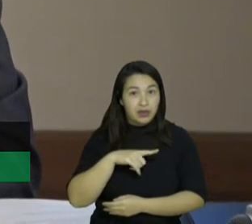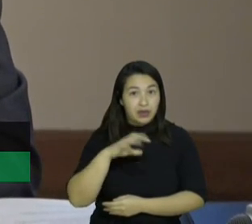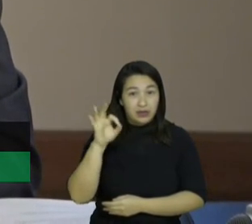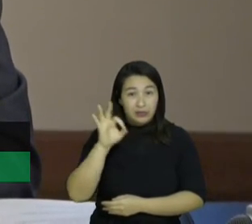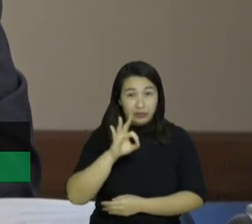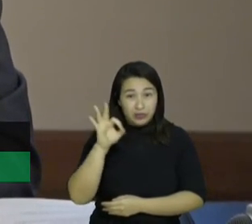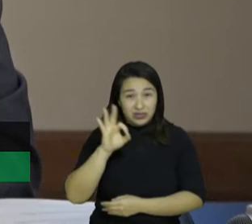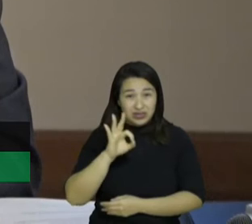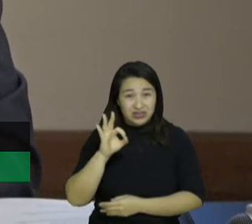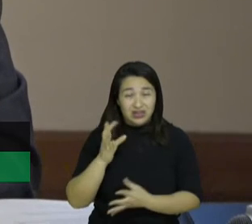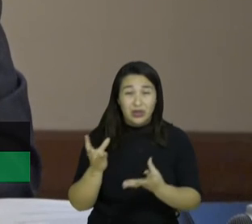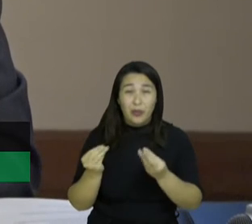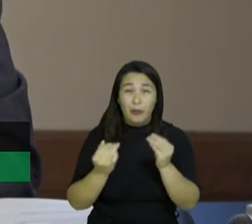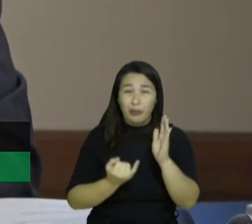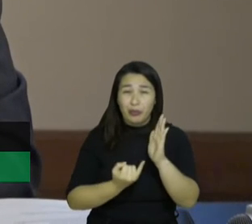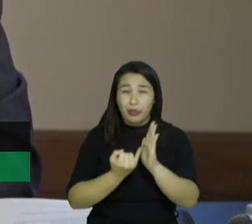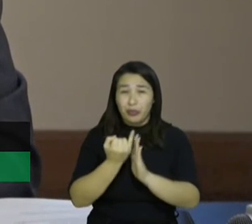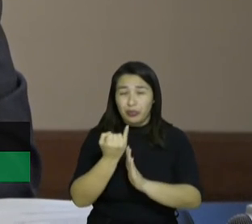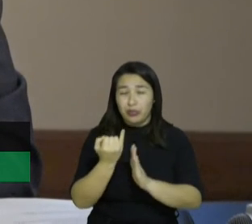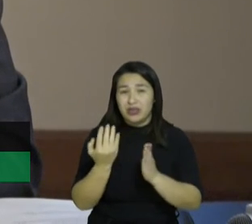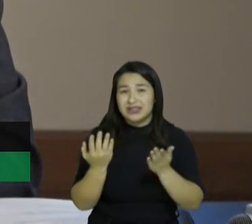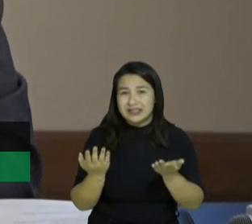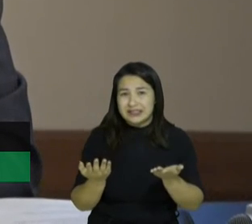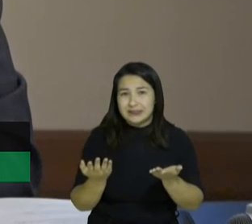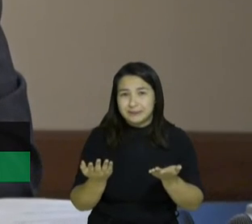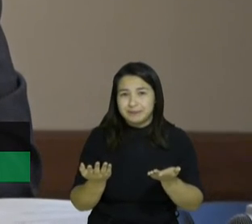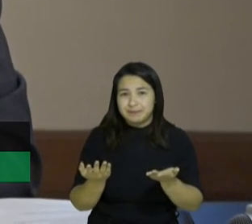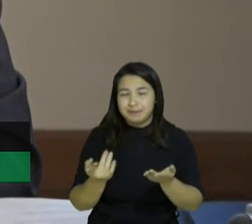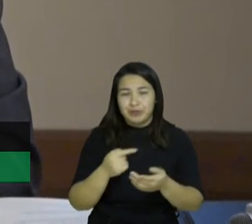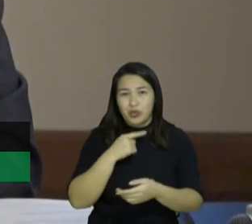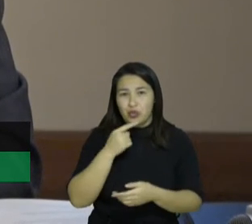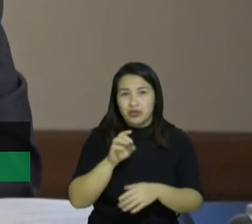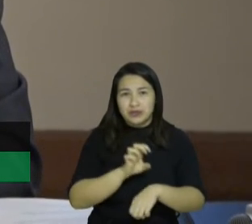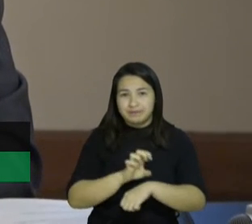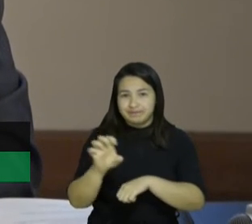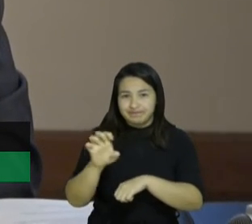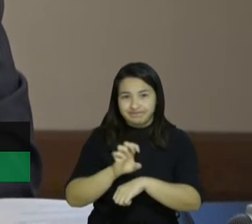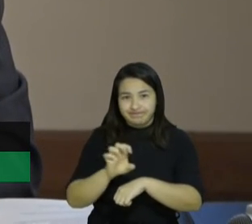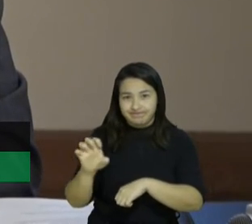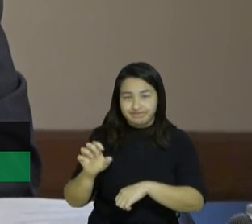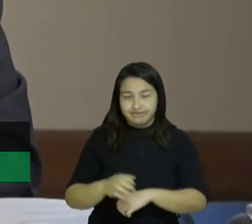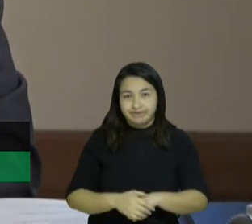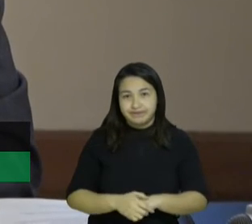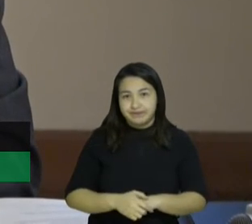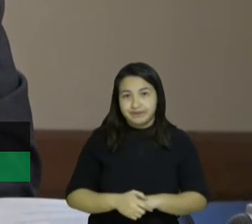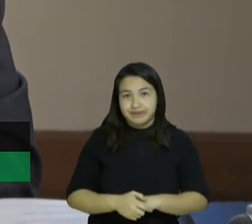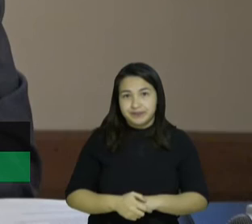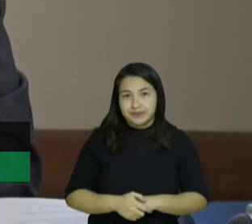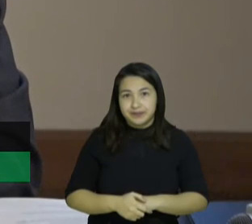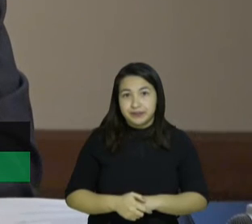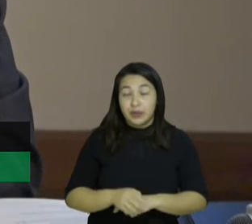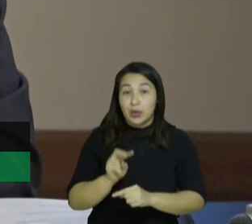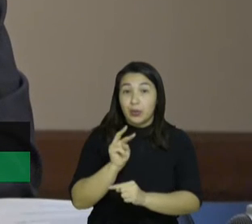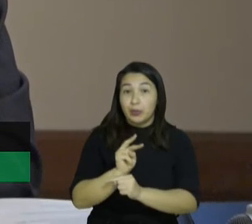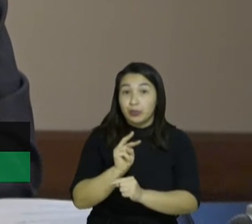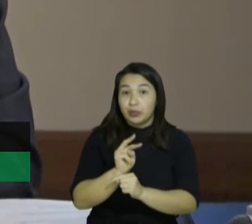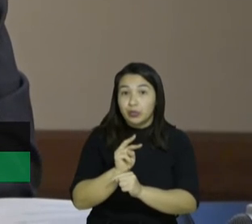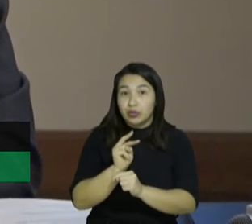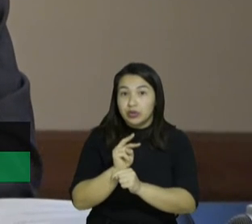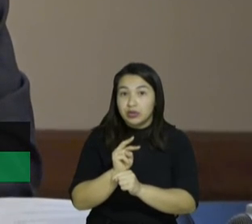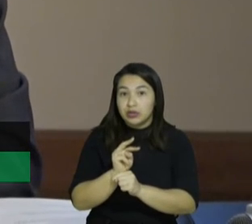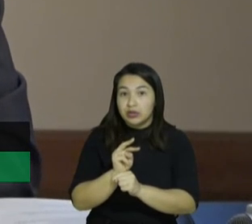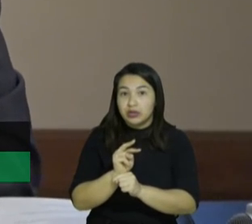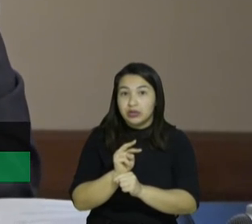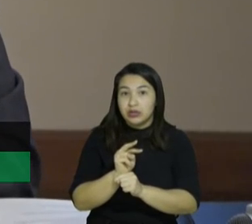na nas nossas linhas de produtos que elas inviabilizam a a exportação uma um sentido é é a proteção eh